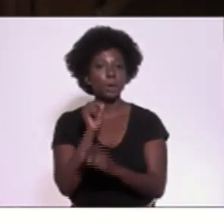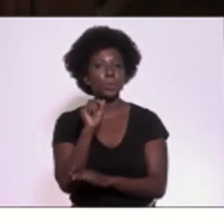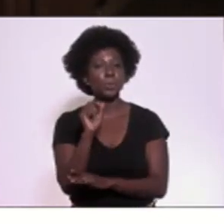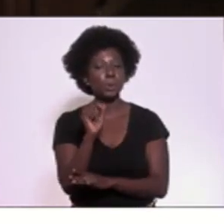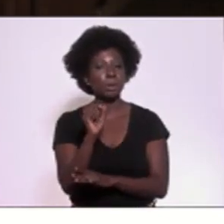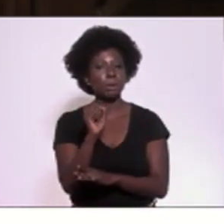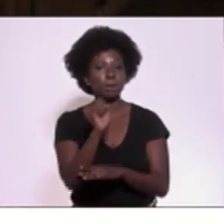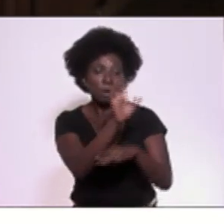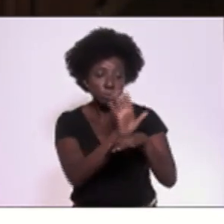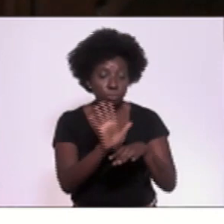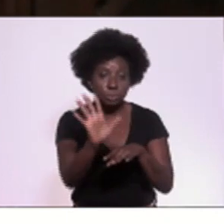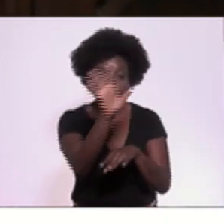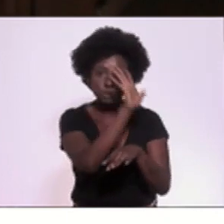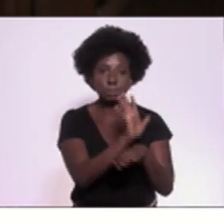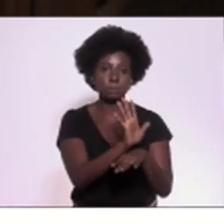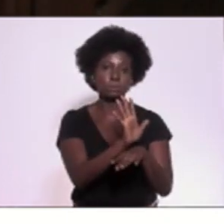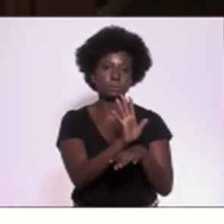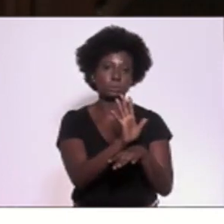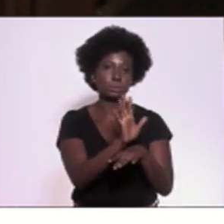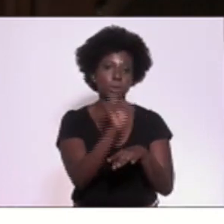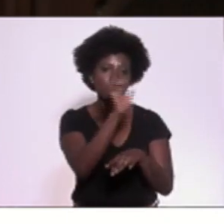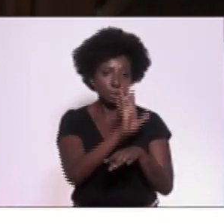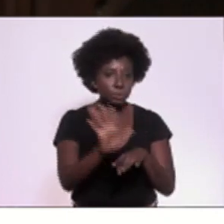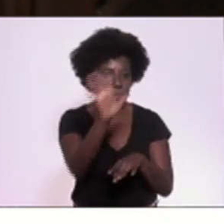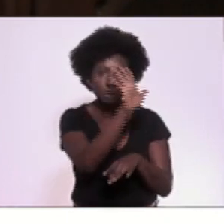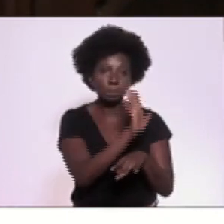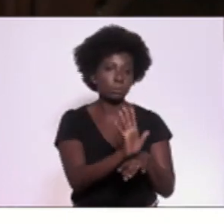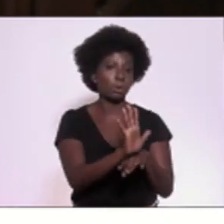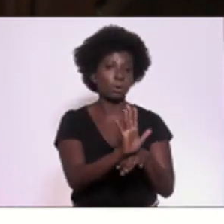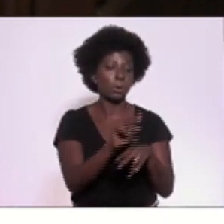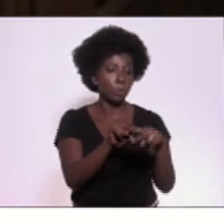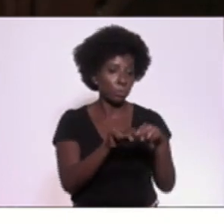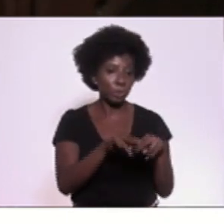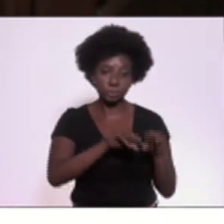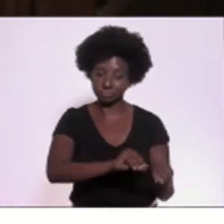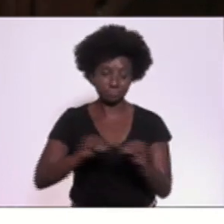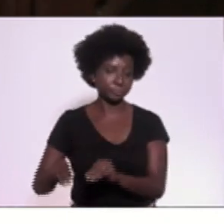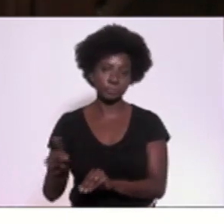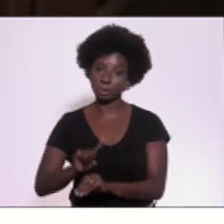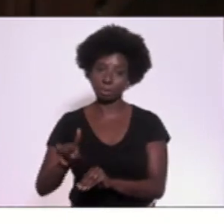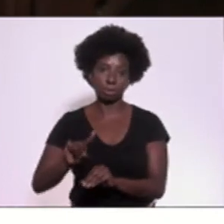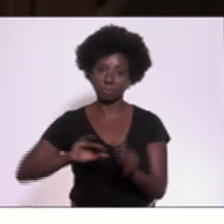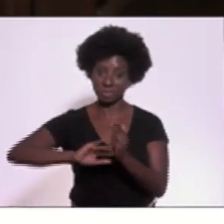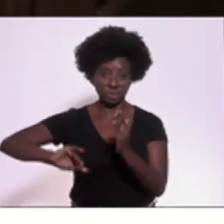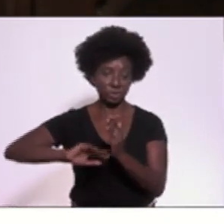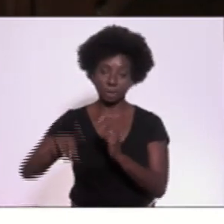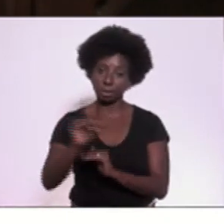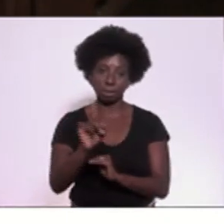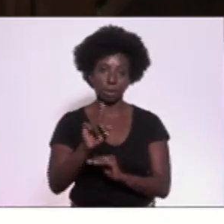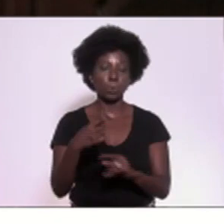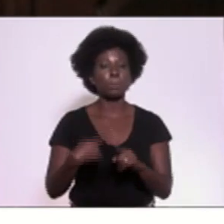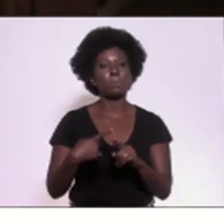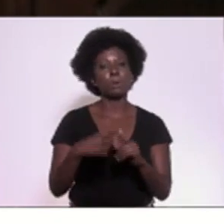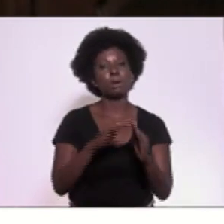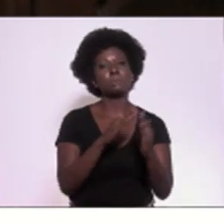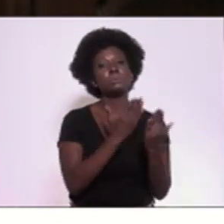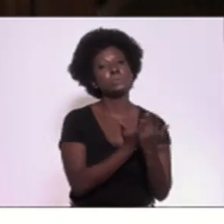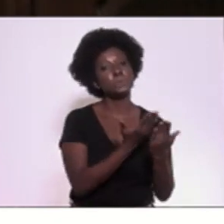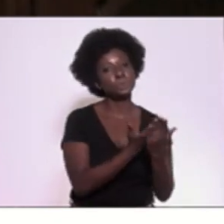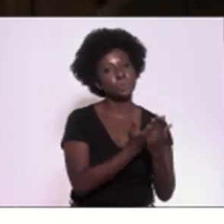estadual. É um próprio estadual, portanto não cabe desapropriação. Já é um próprio do Estado. Era um colégio